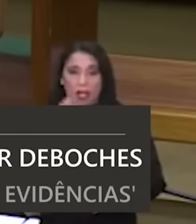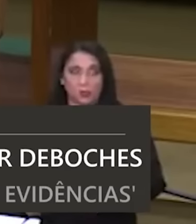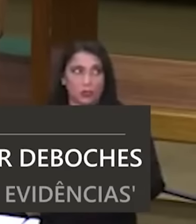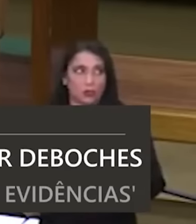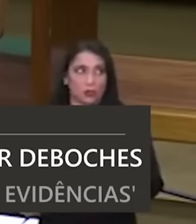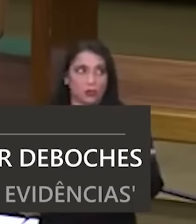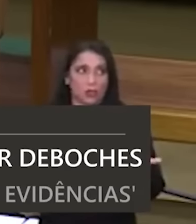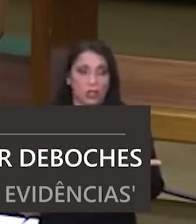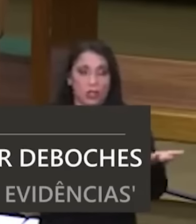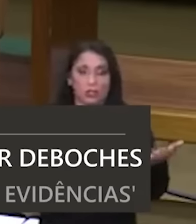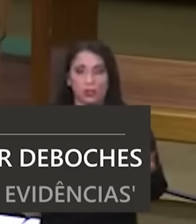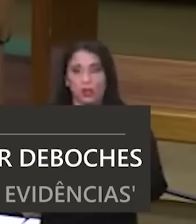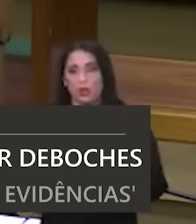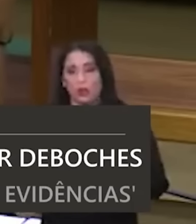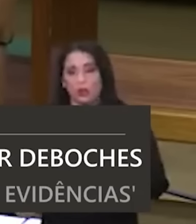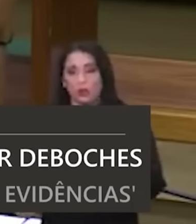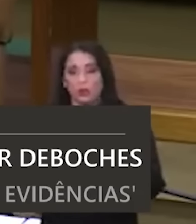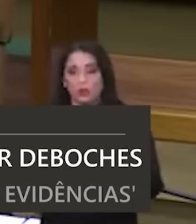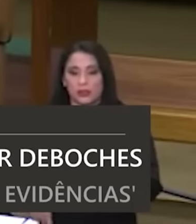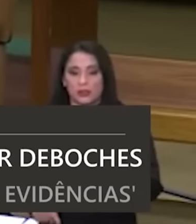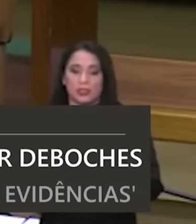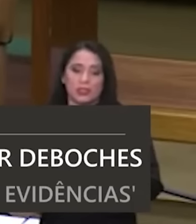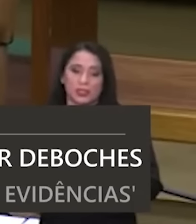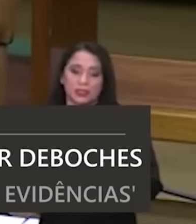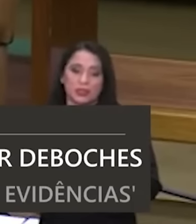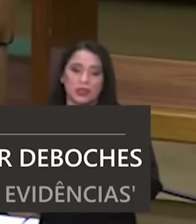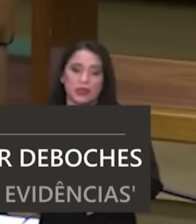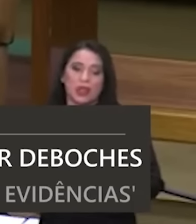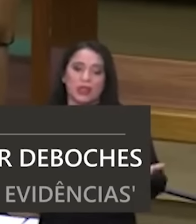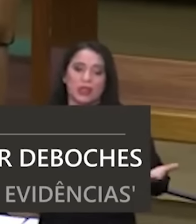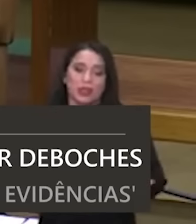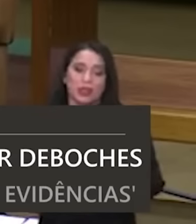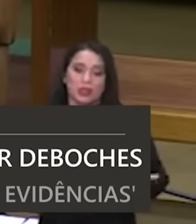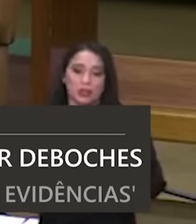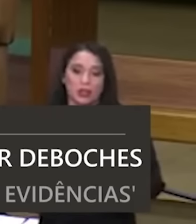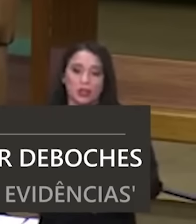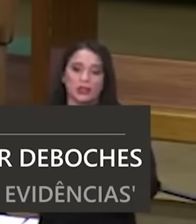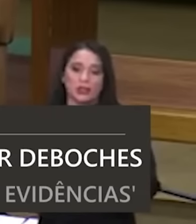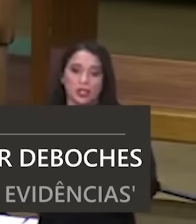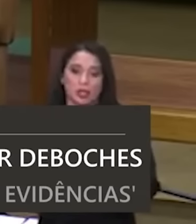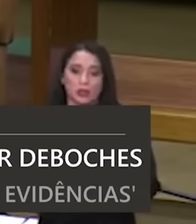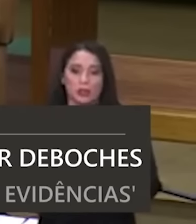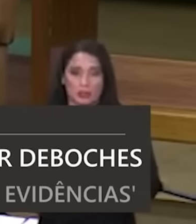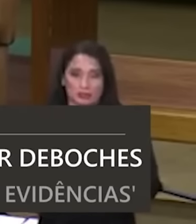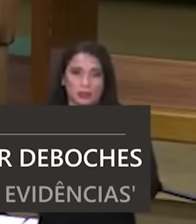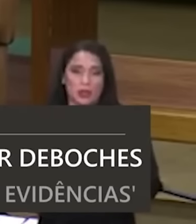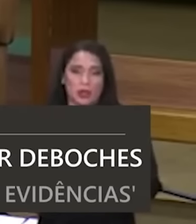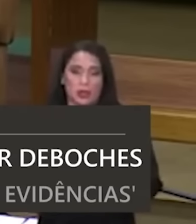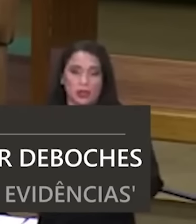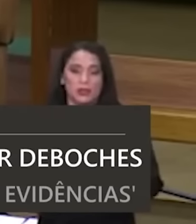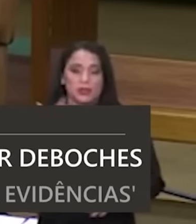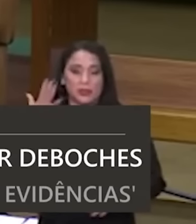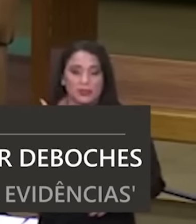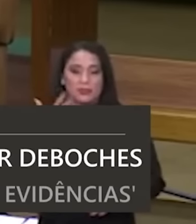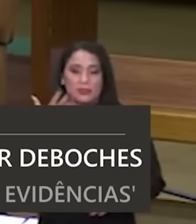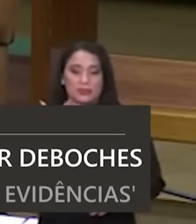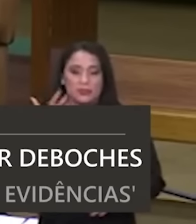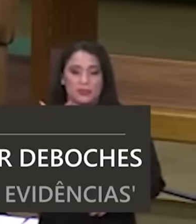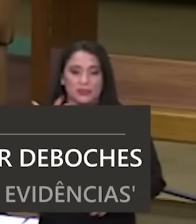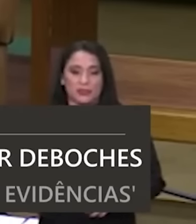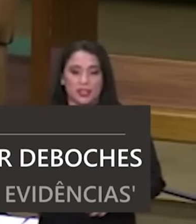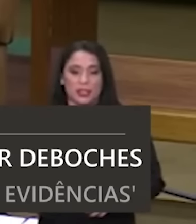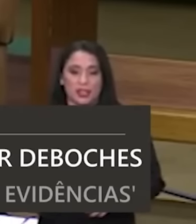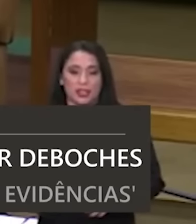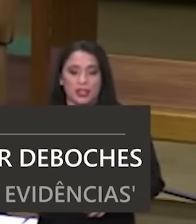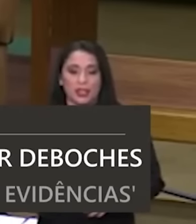que na média de tempo eu tenho algum crédito nesse plenário para me pronunciar o nosso Sens Geral da República